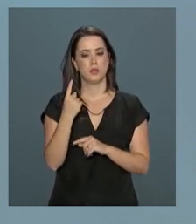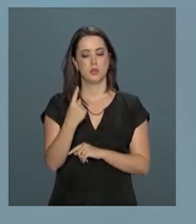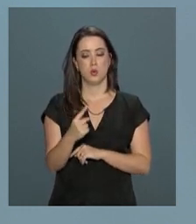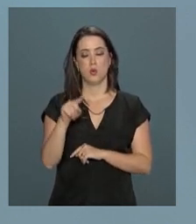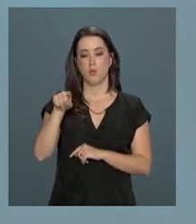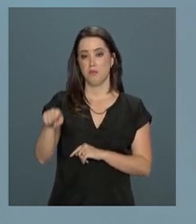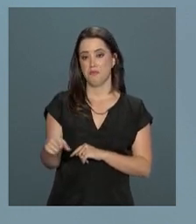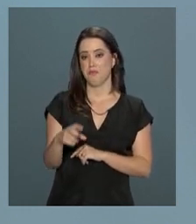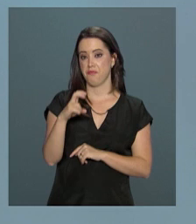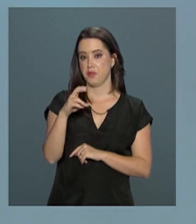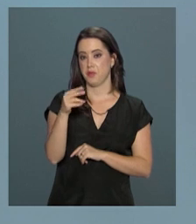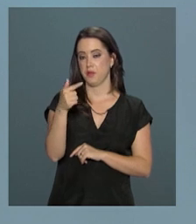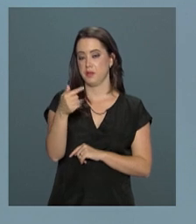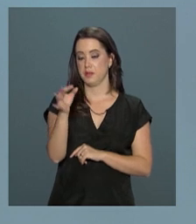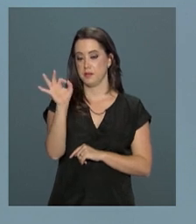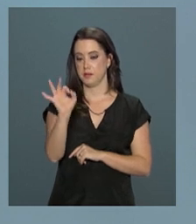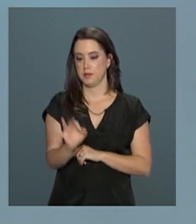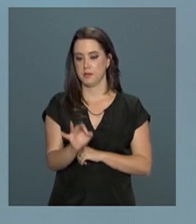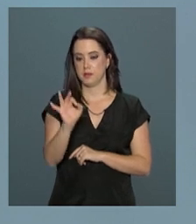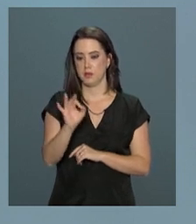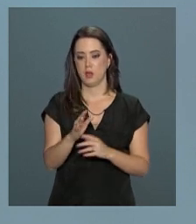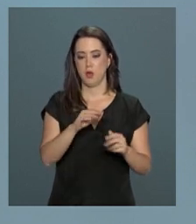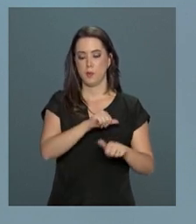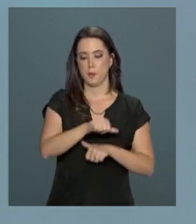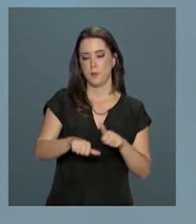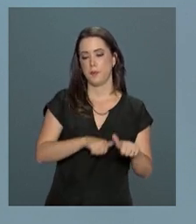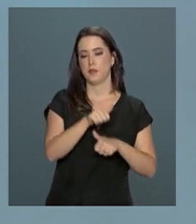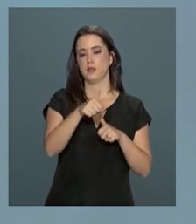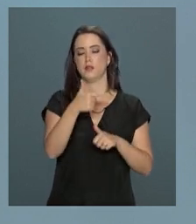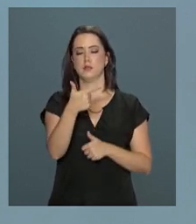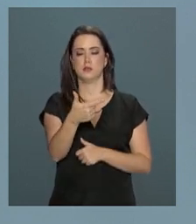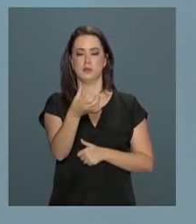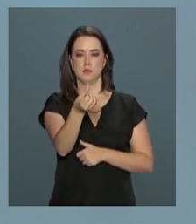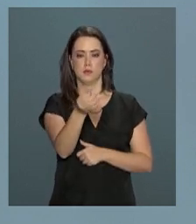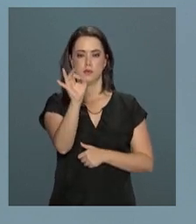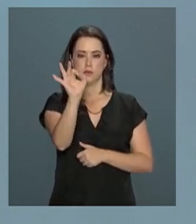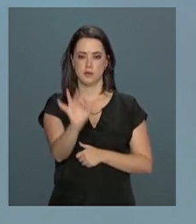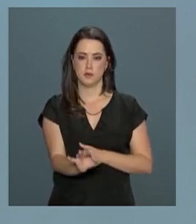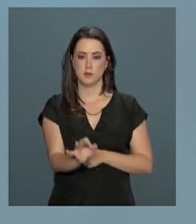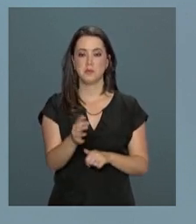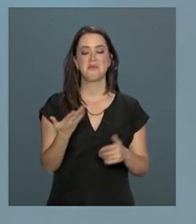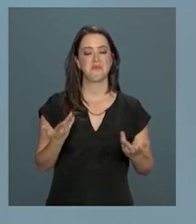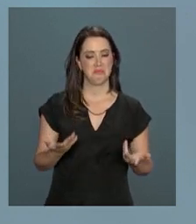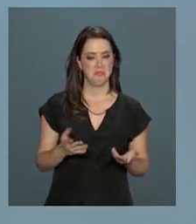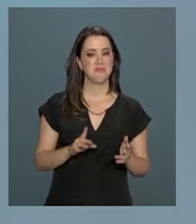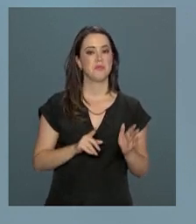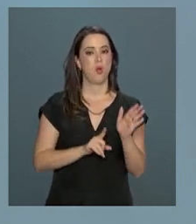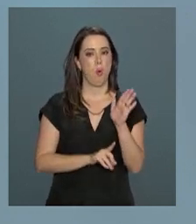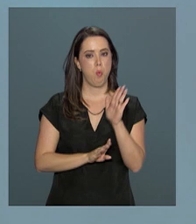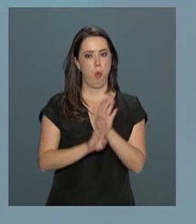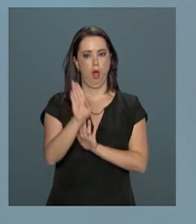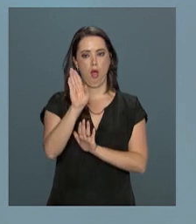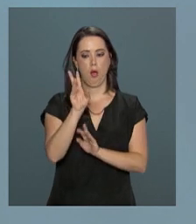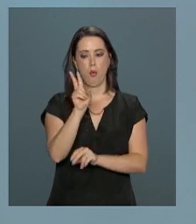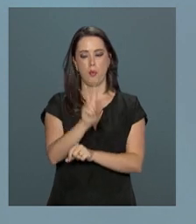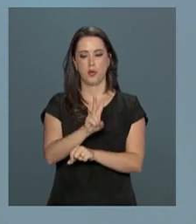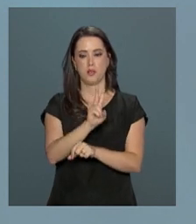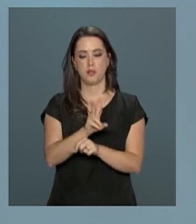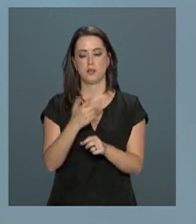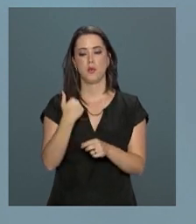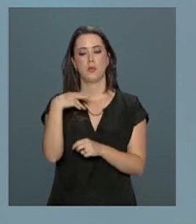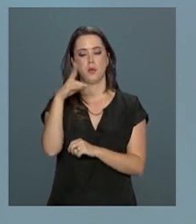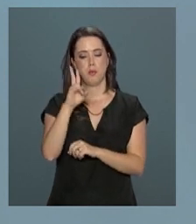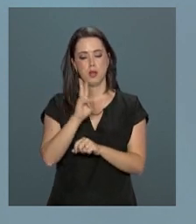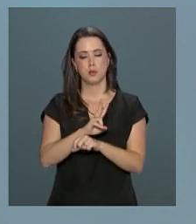foi ampliada de 1,57 por cento para 26 por cento e houve reforço no monitoramento